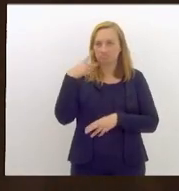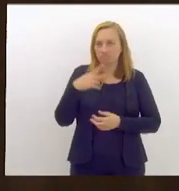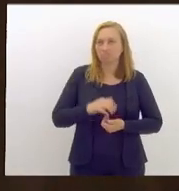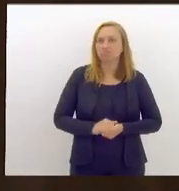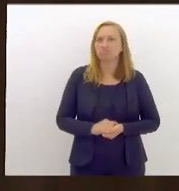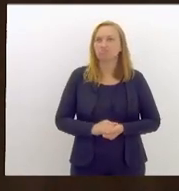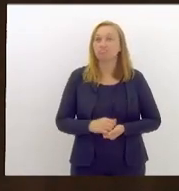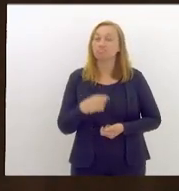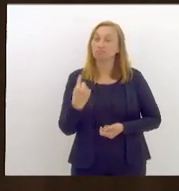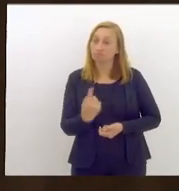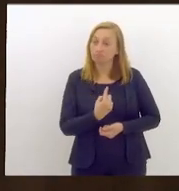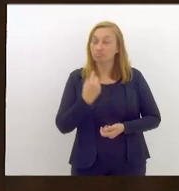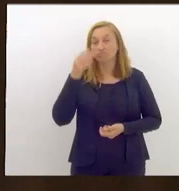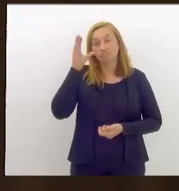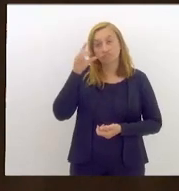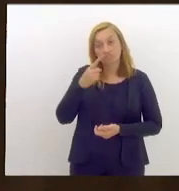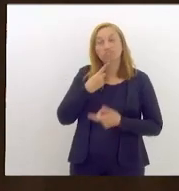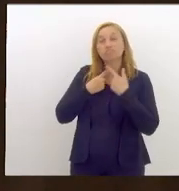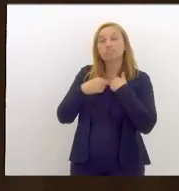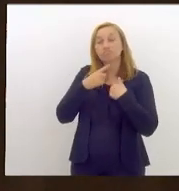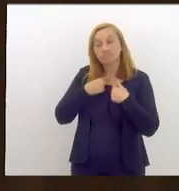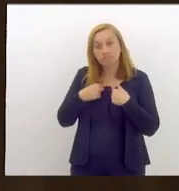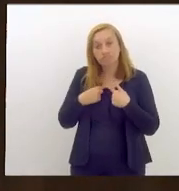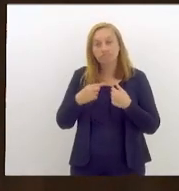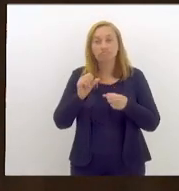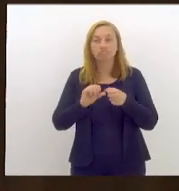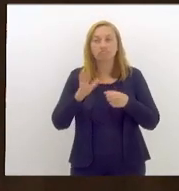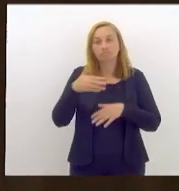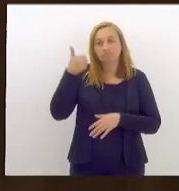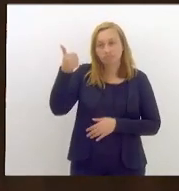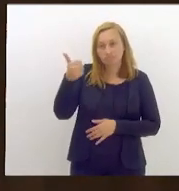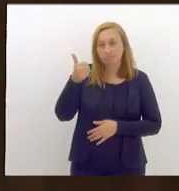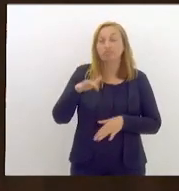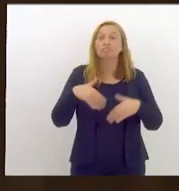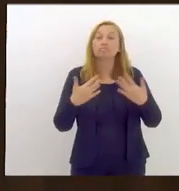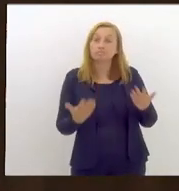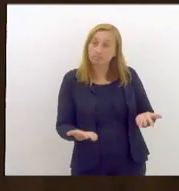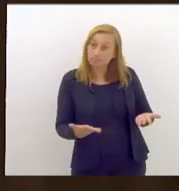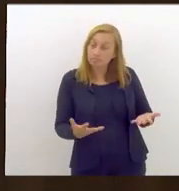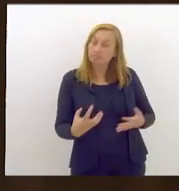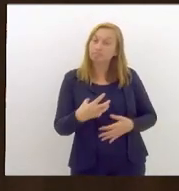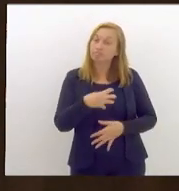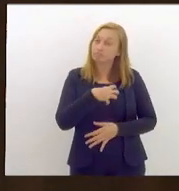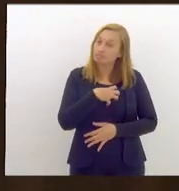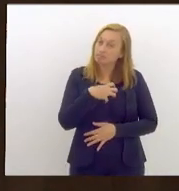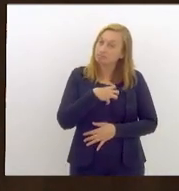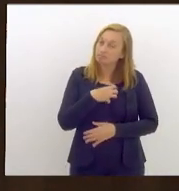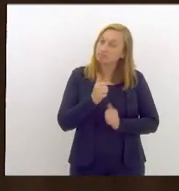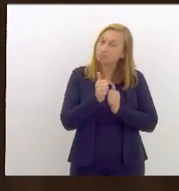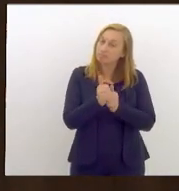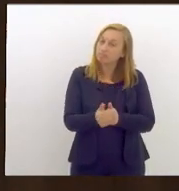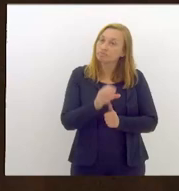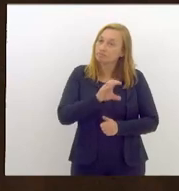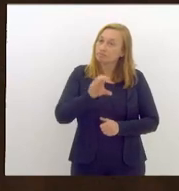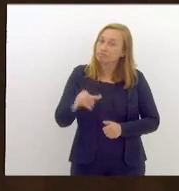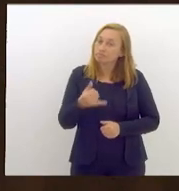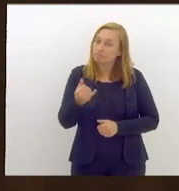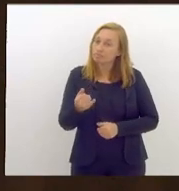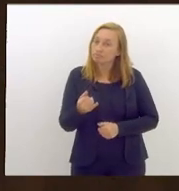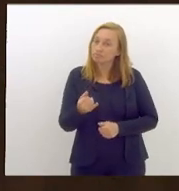a nossa intenção e nossa vontade de fazer o melhor Então nesse sentido eu acompanho parecida